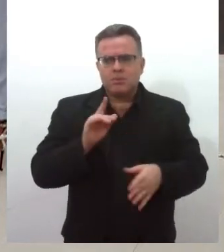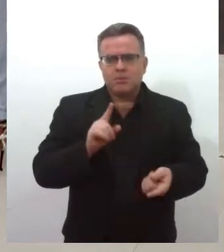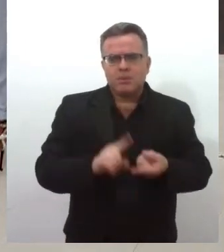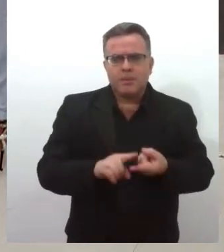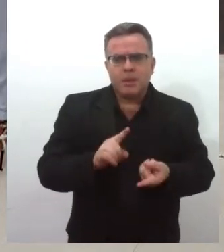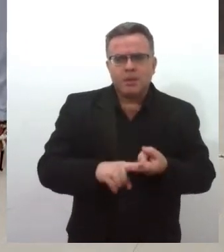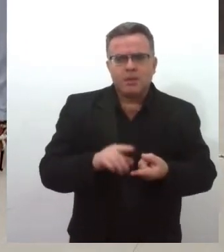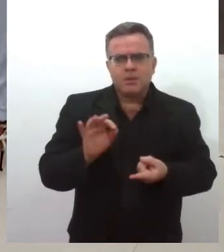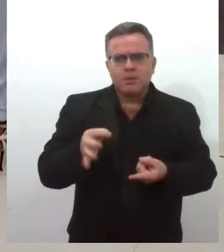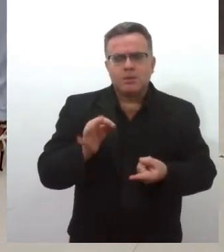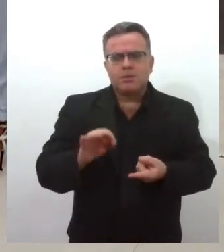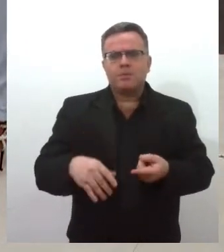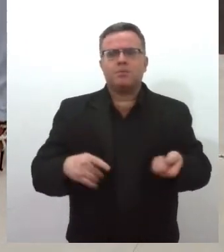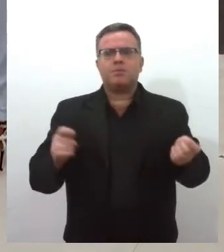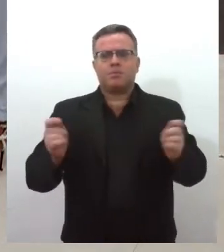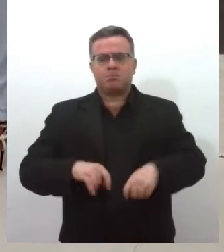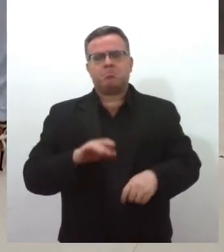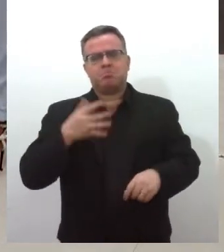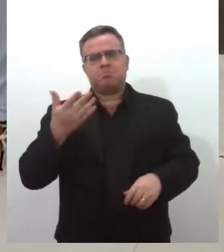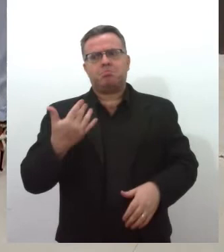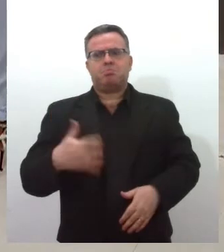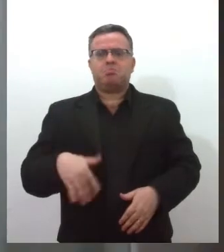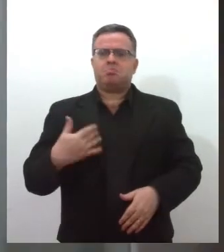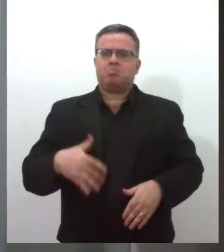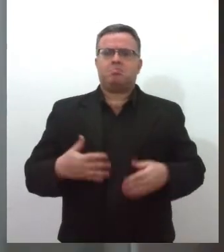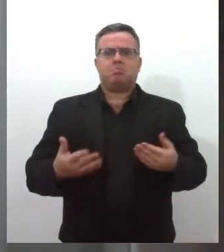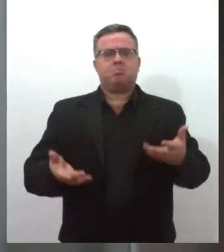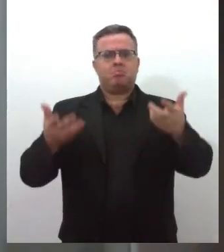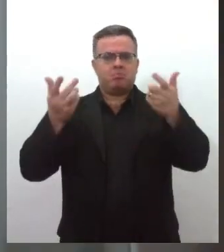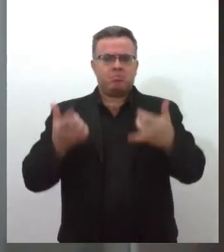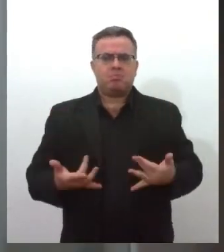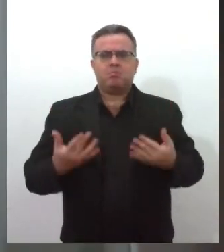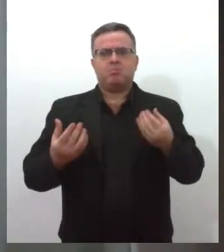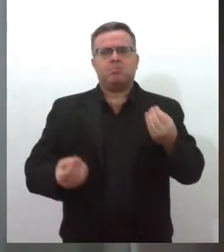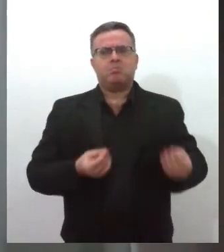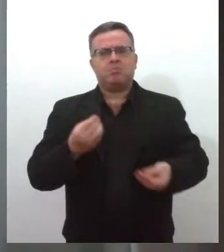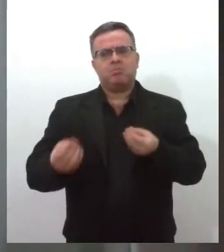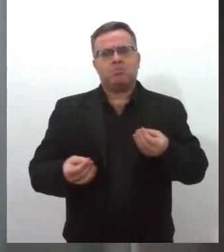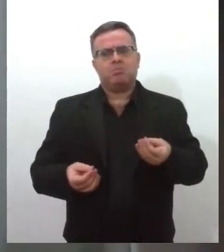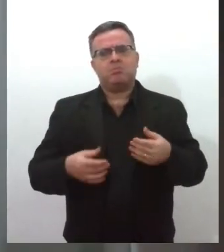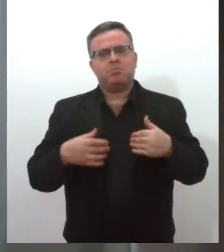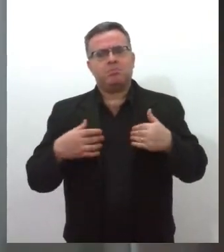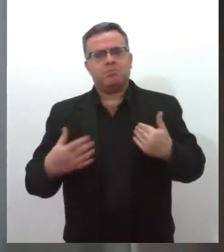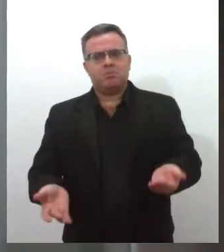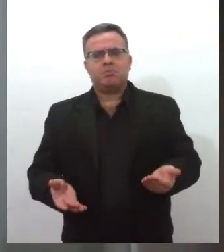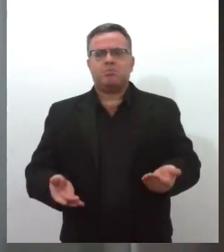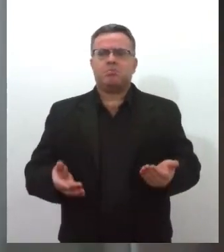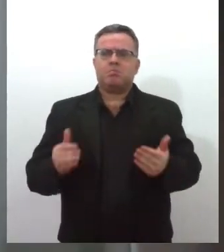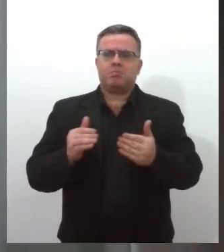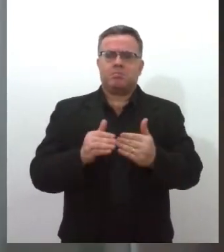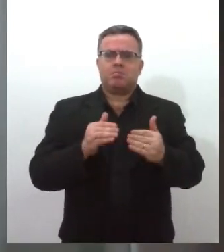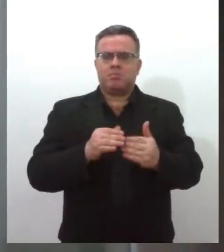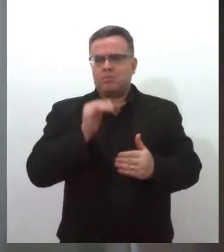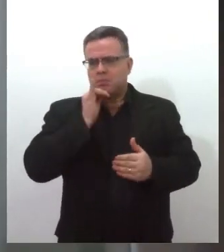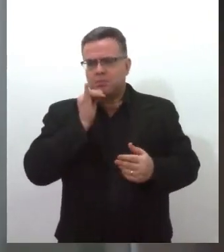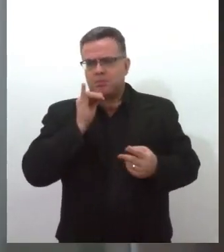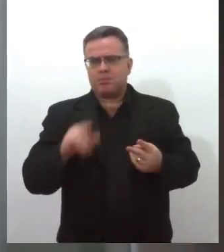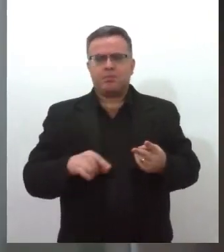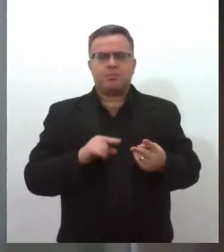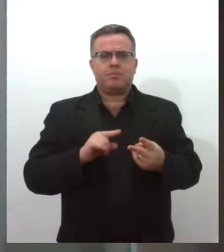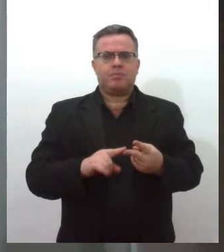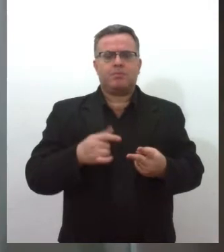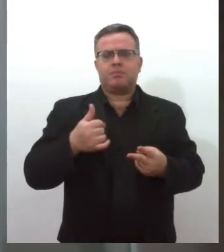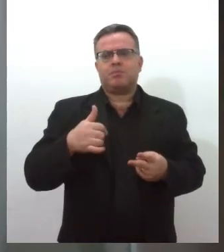Ajuda muito. Isso pode ser parte do ritual, como eu falei. O ideal é que a pessoa encerre as atividades laborais. Por exemplo, quem trabalha até as